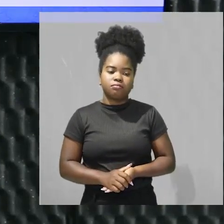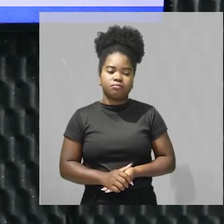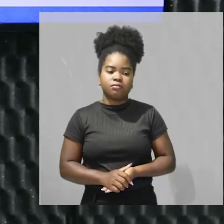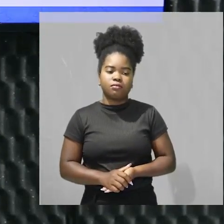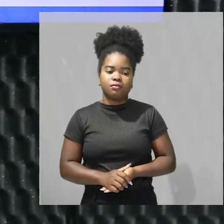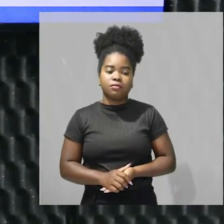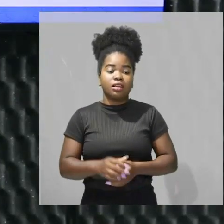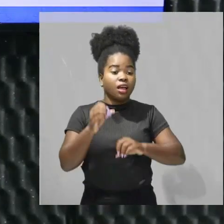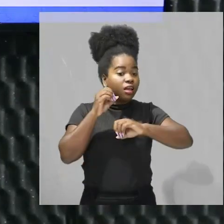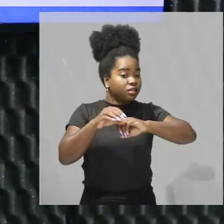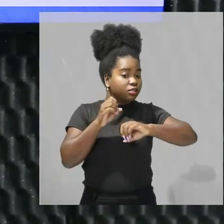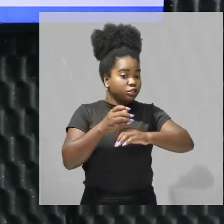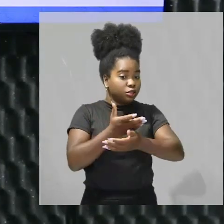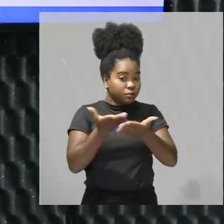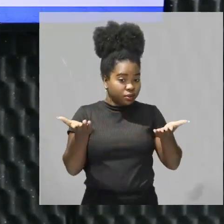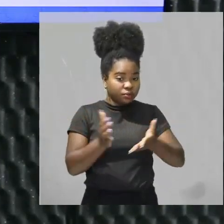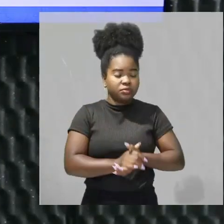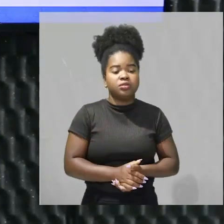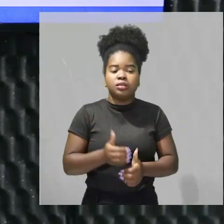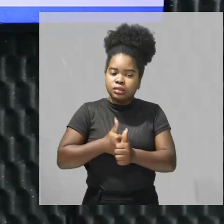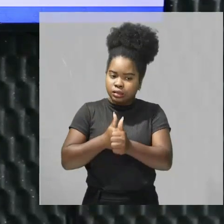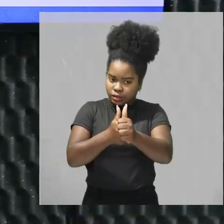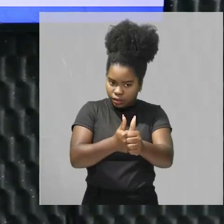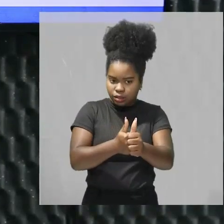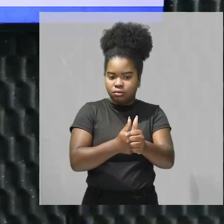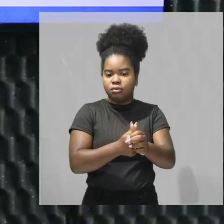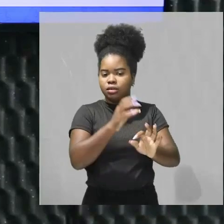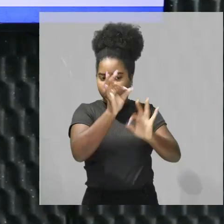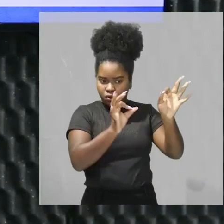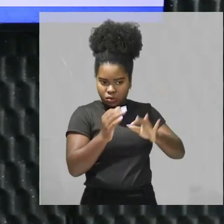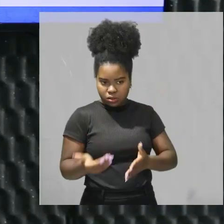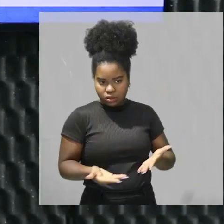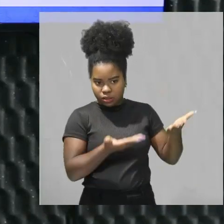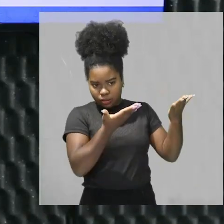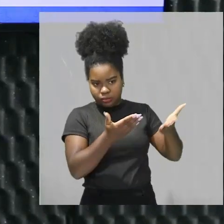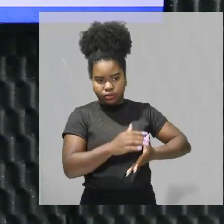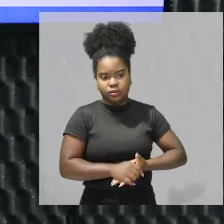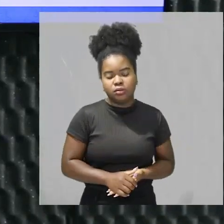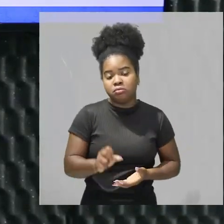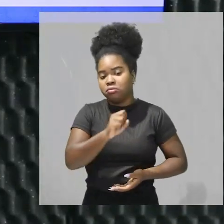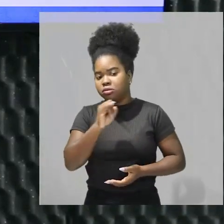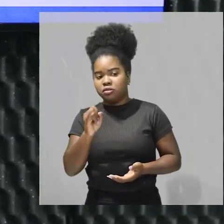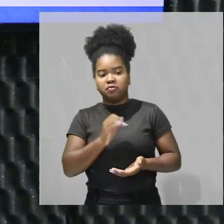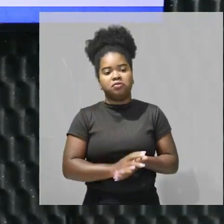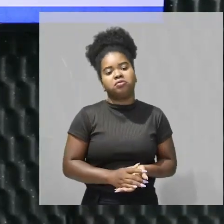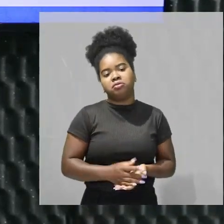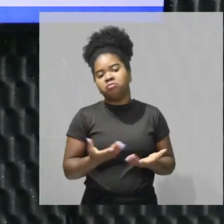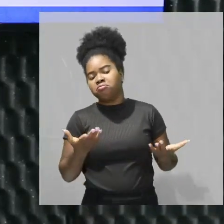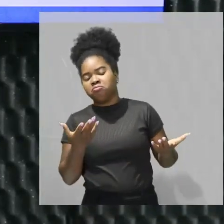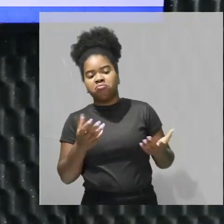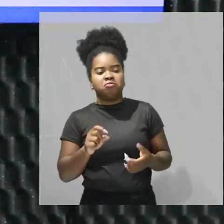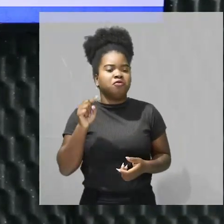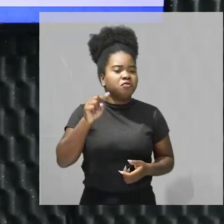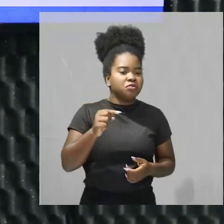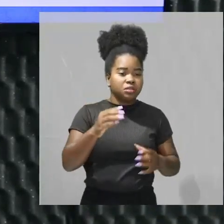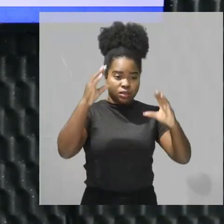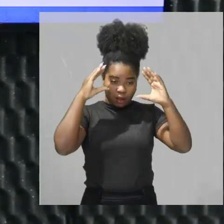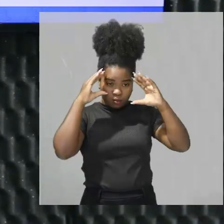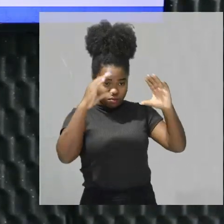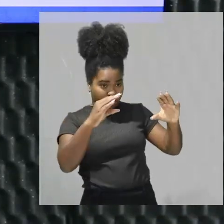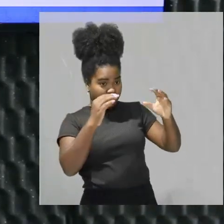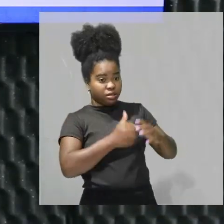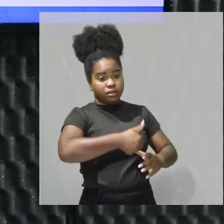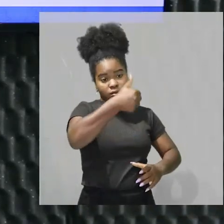dica, sigam esse roteiro, se vocês estão contemplando a tese inicial, os dados, a